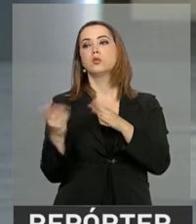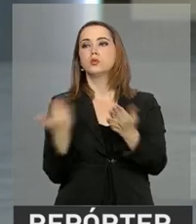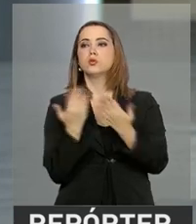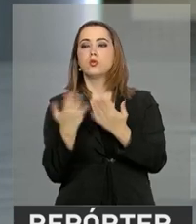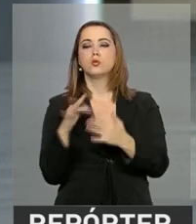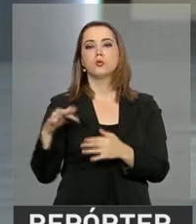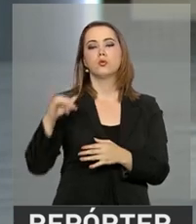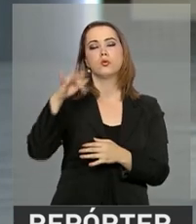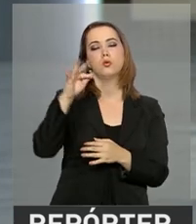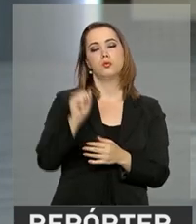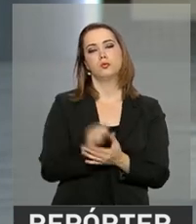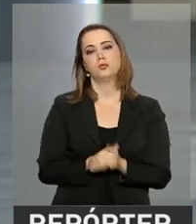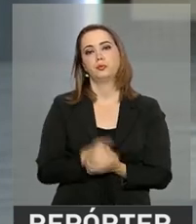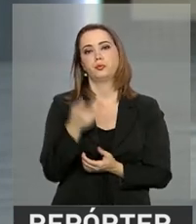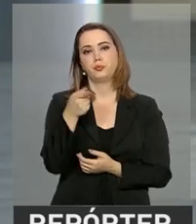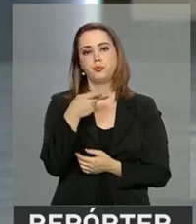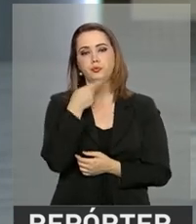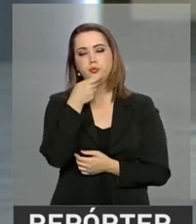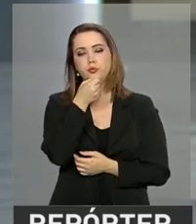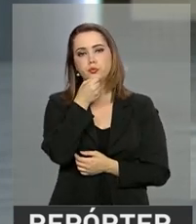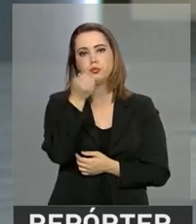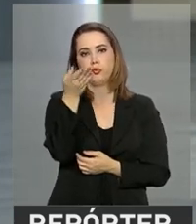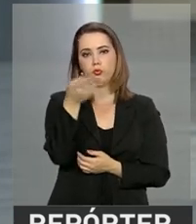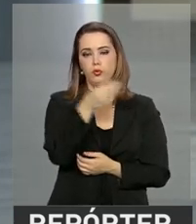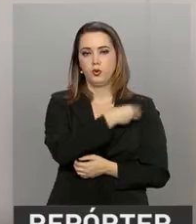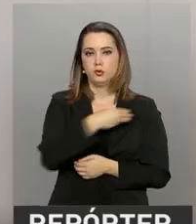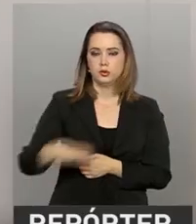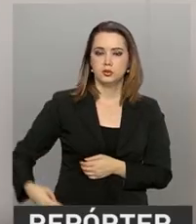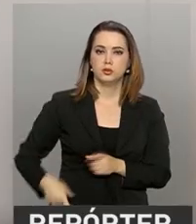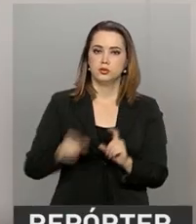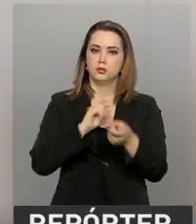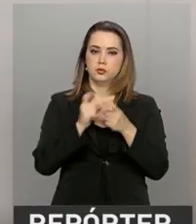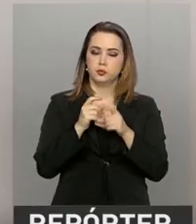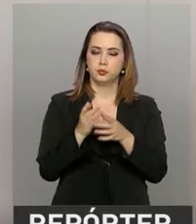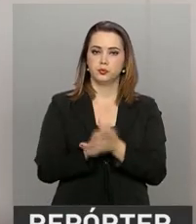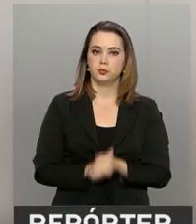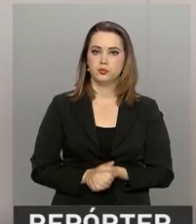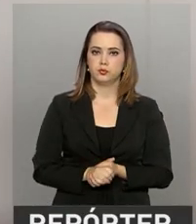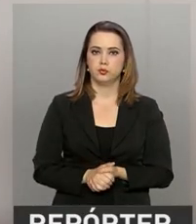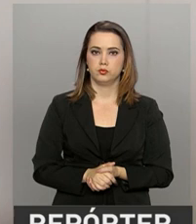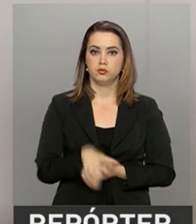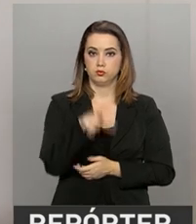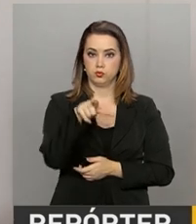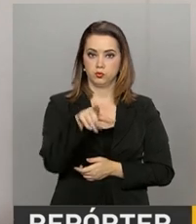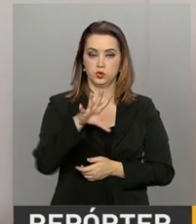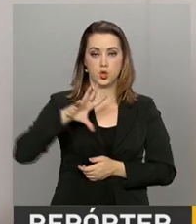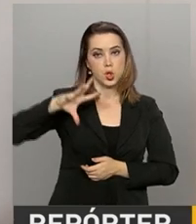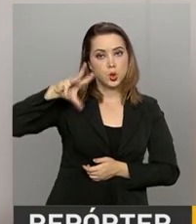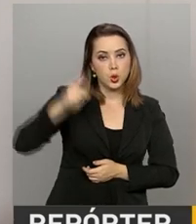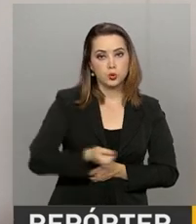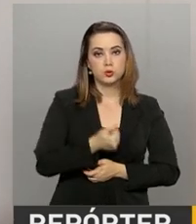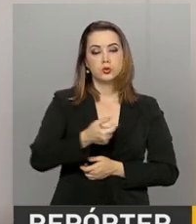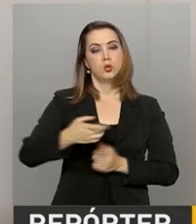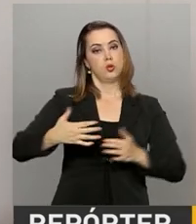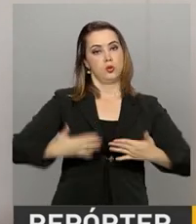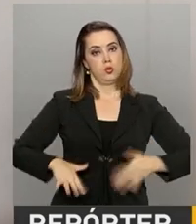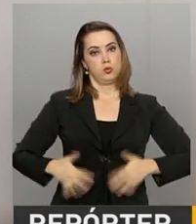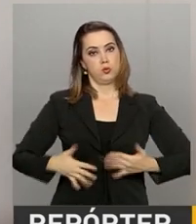referência. Vamos ouvir agora o ministro da Fazenda. As despesas totais do ano